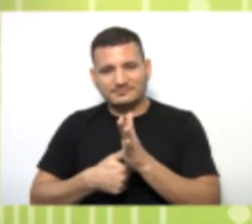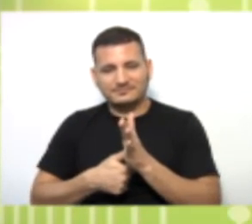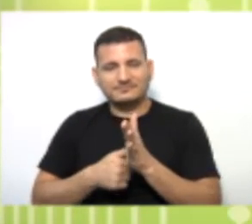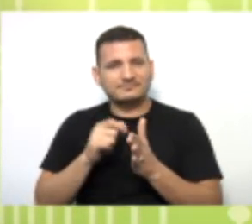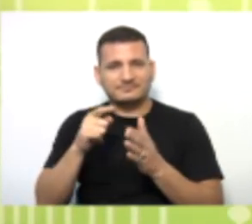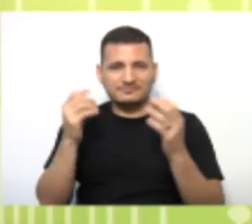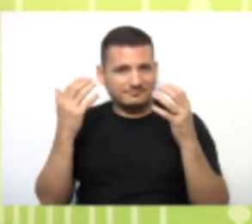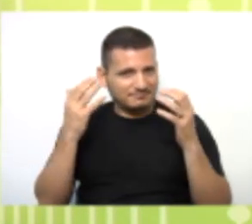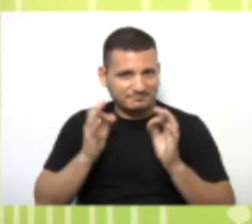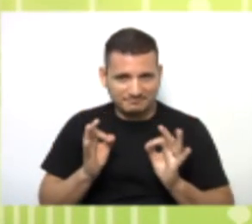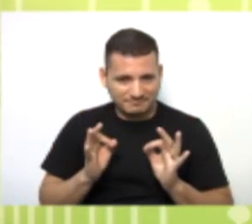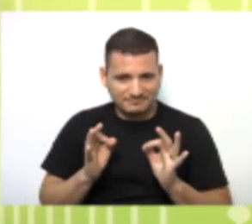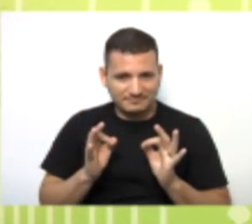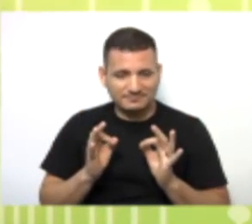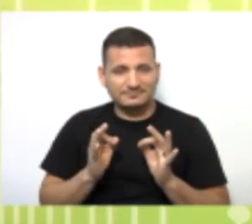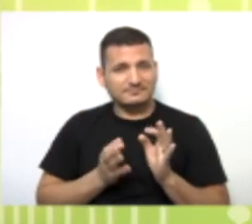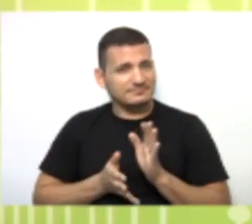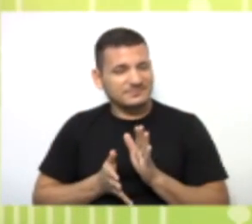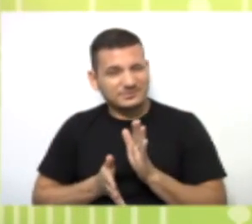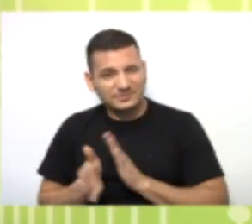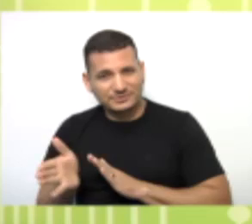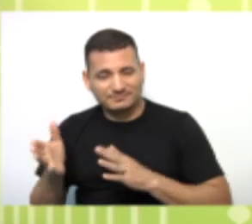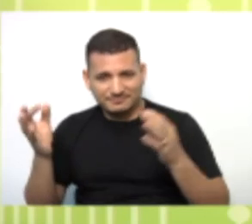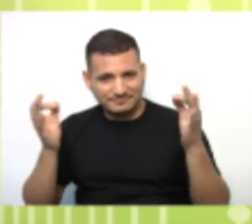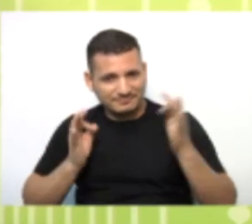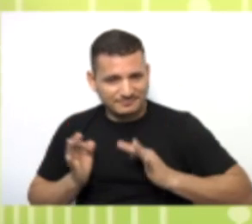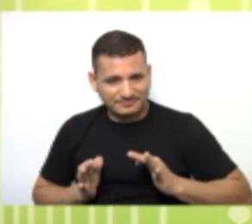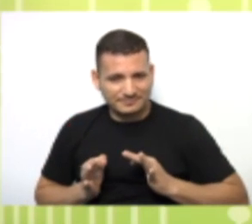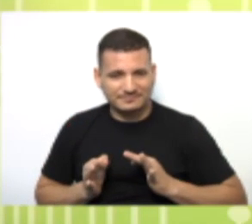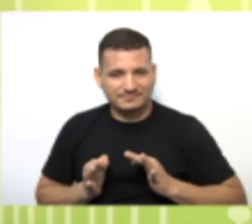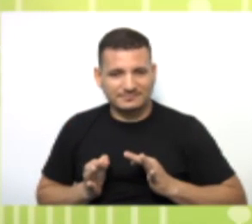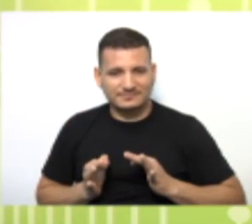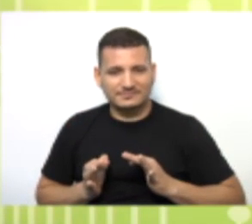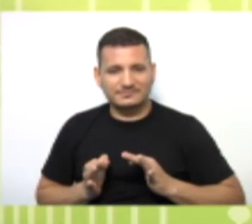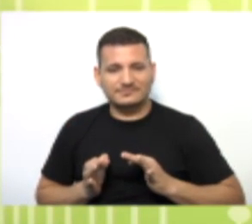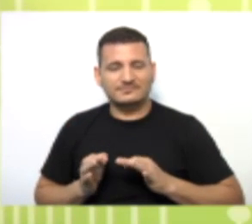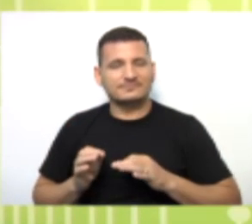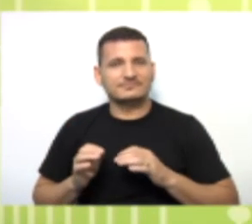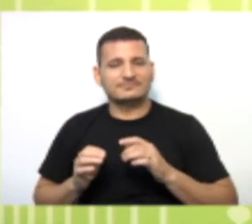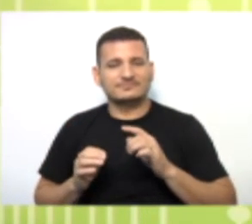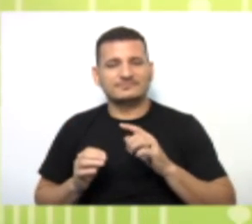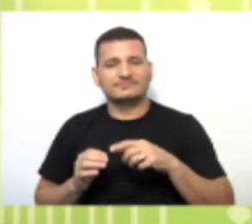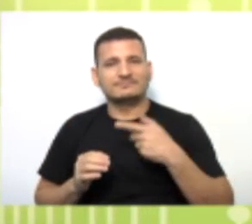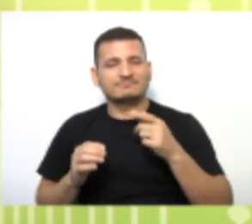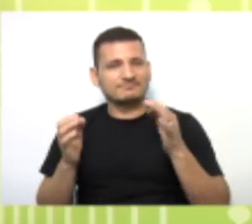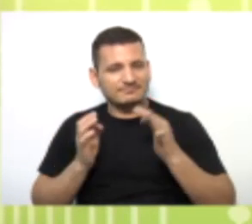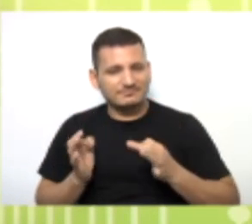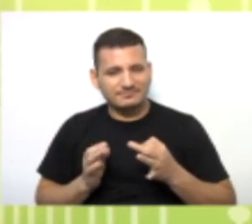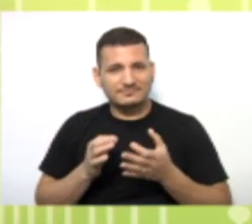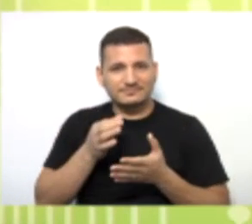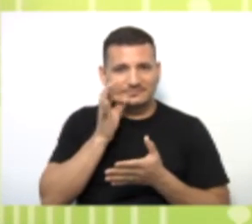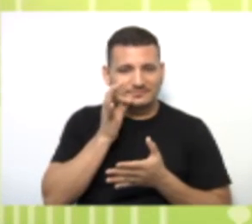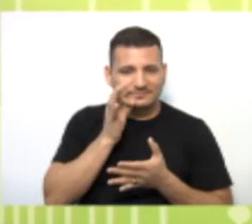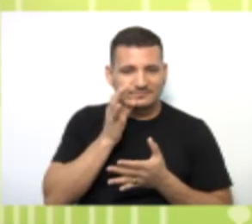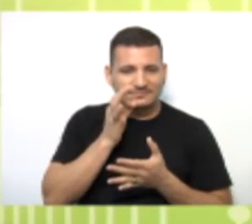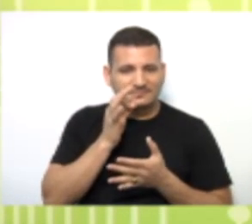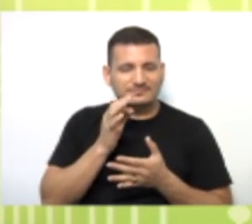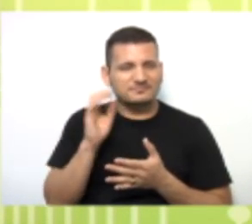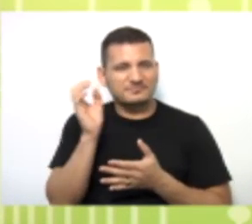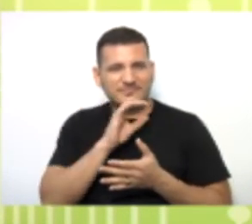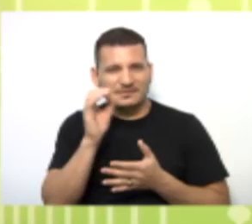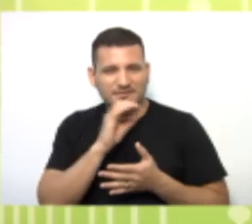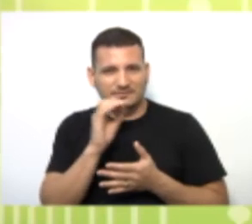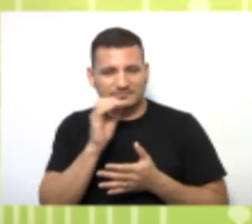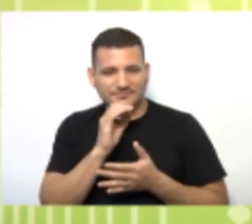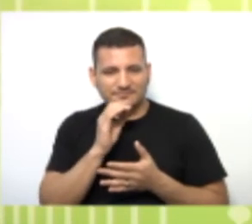não toma banho, você vai direto, não se arruma, e depois você vai, nem toma banho, e você se arruma, toma café, e faz tudo isso muito